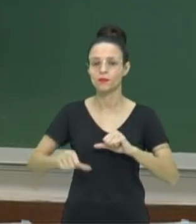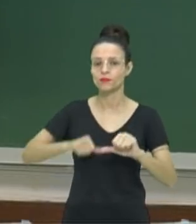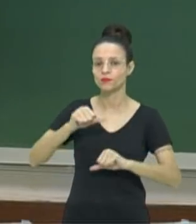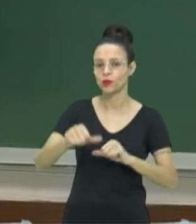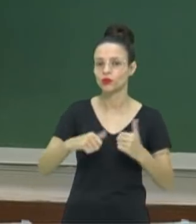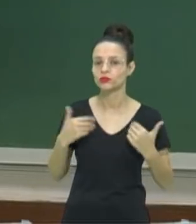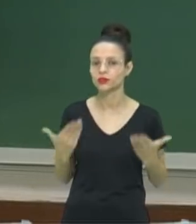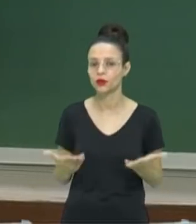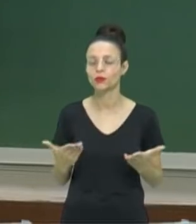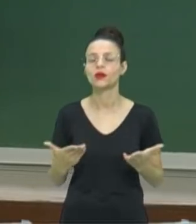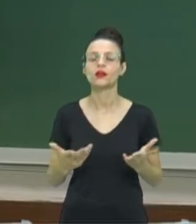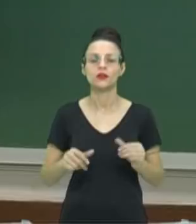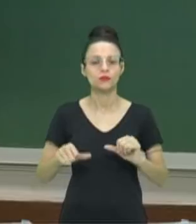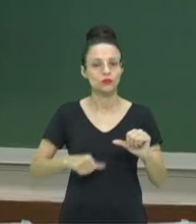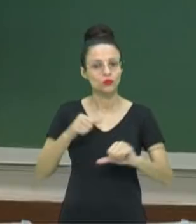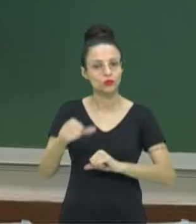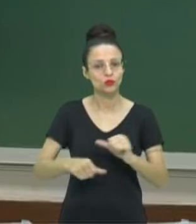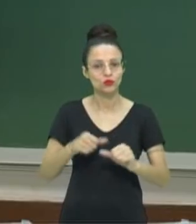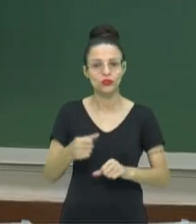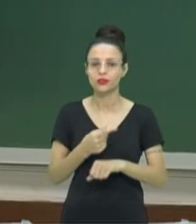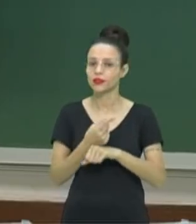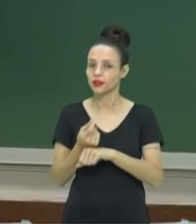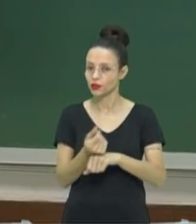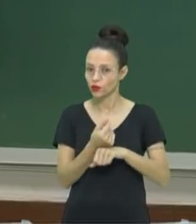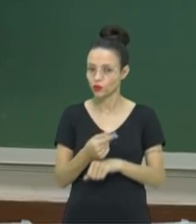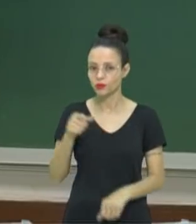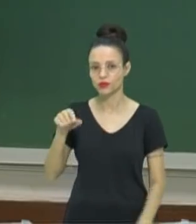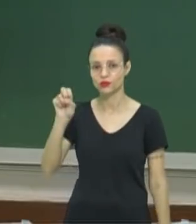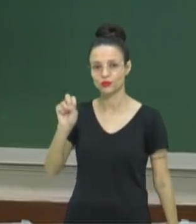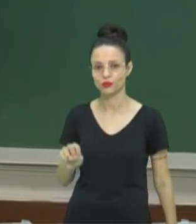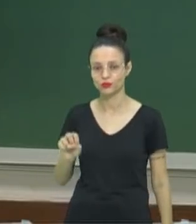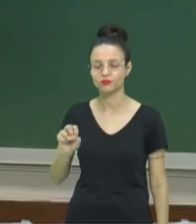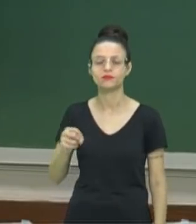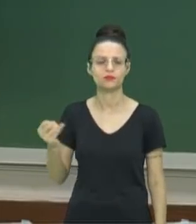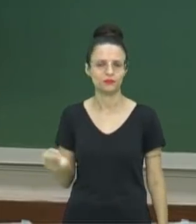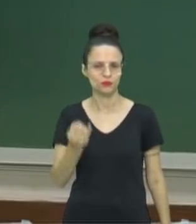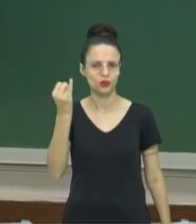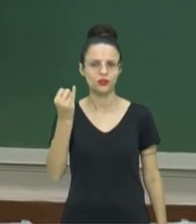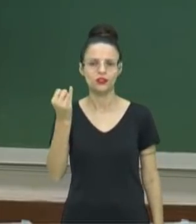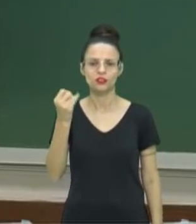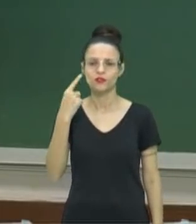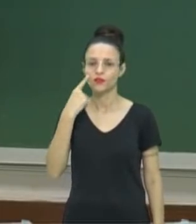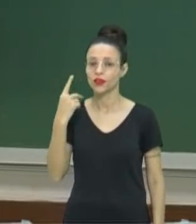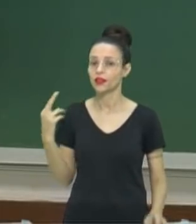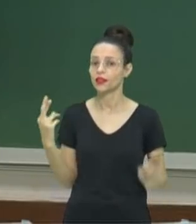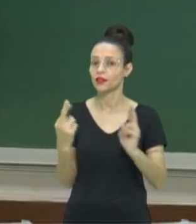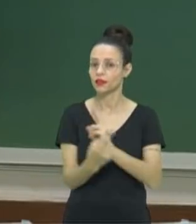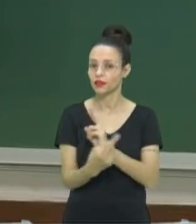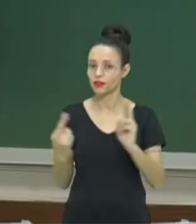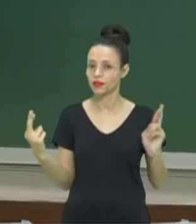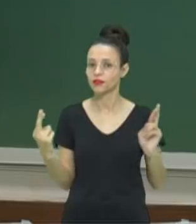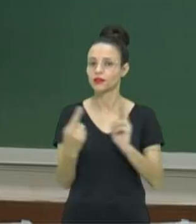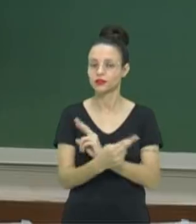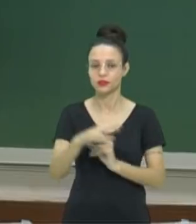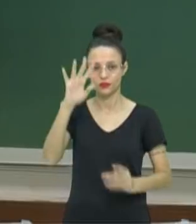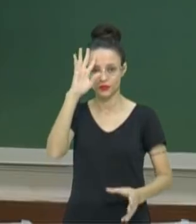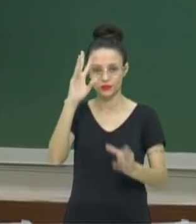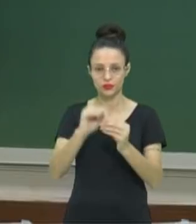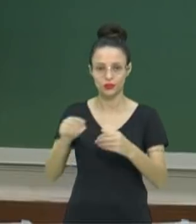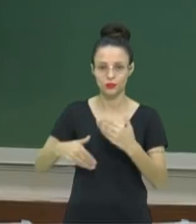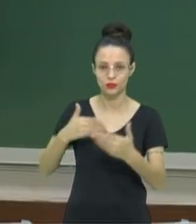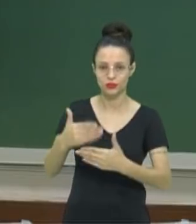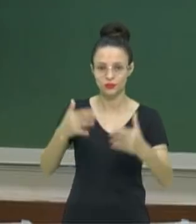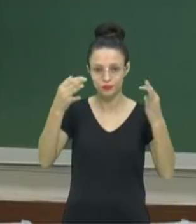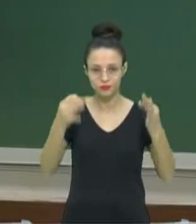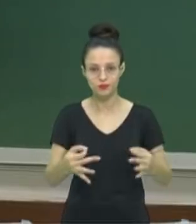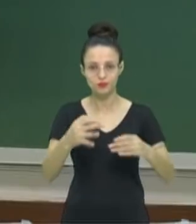nós vamos ter mudanças ali na economia da região sul. É importante estabelecer essas relações ali para entender o processo,